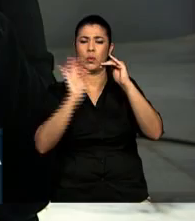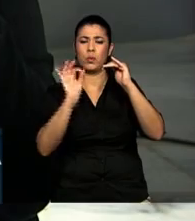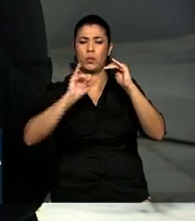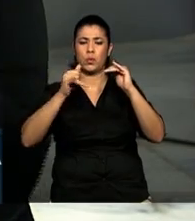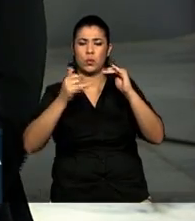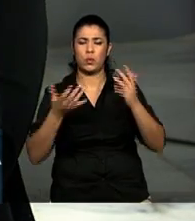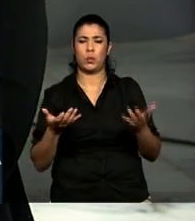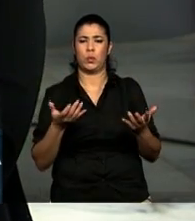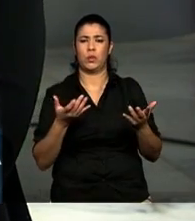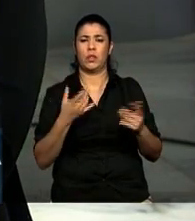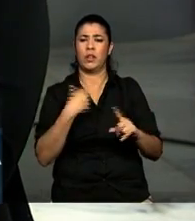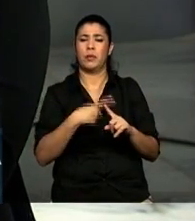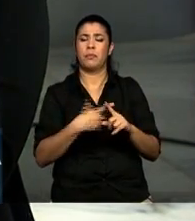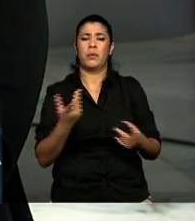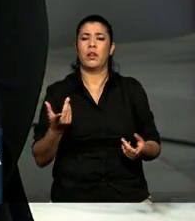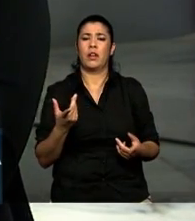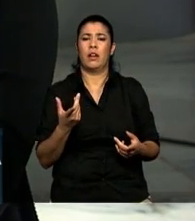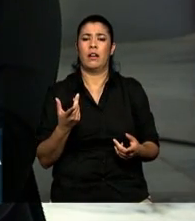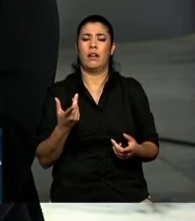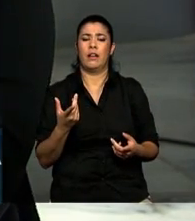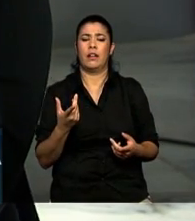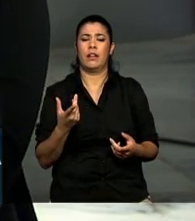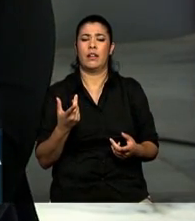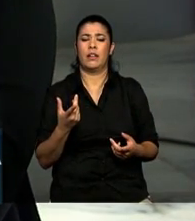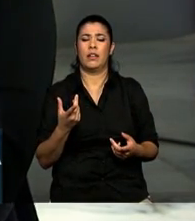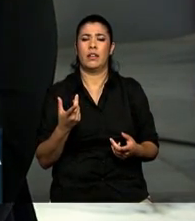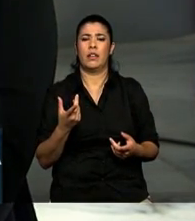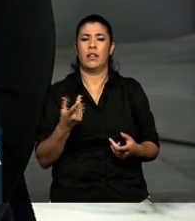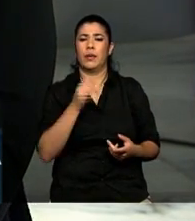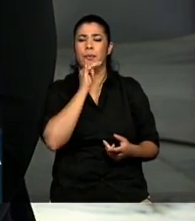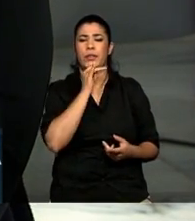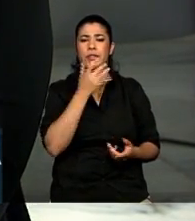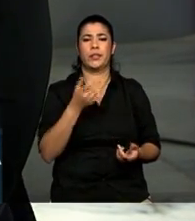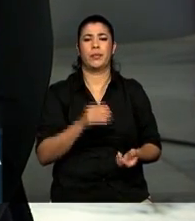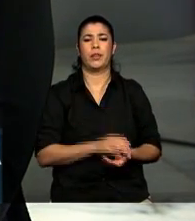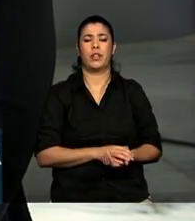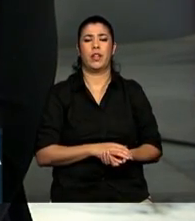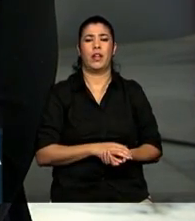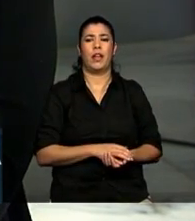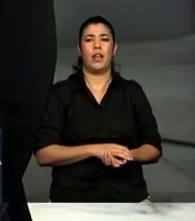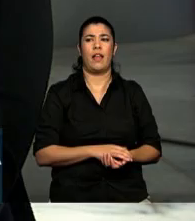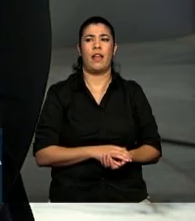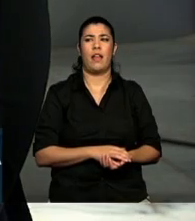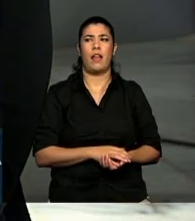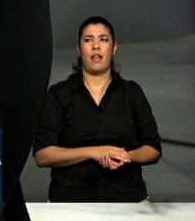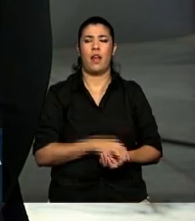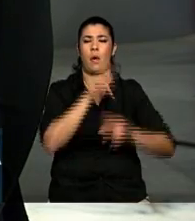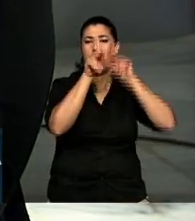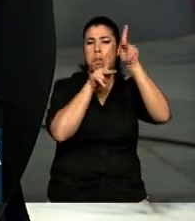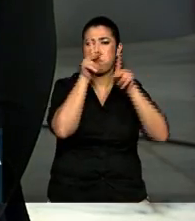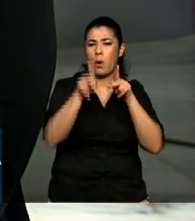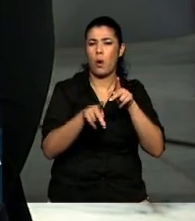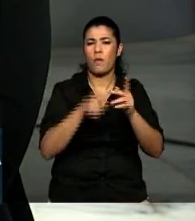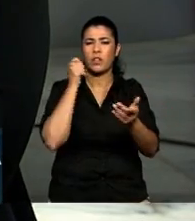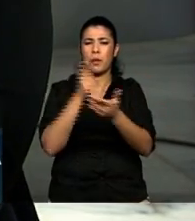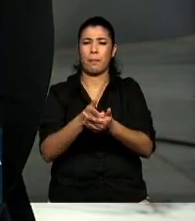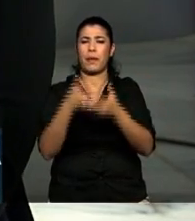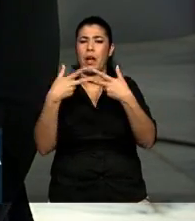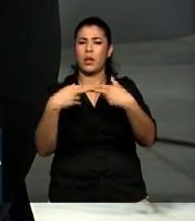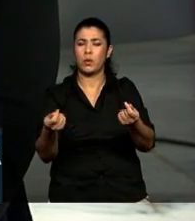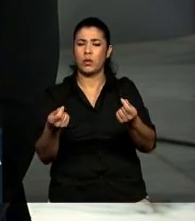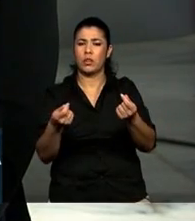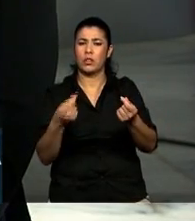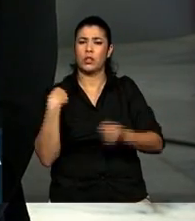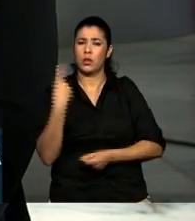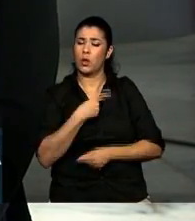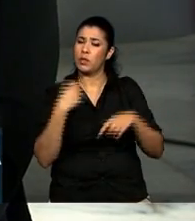que que tem que a conta né ficar do lado mais fraco não tem a gente tem que fazer